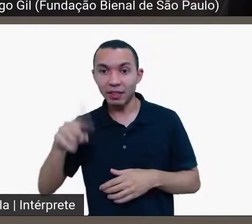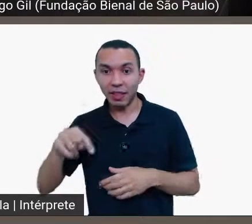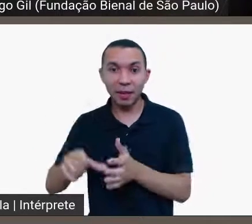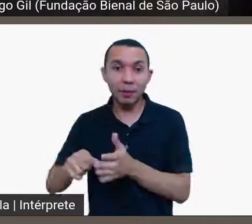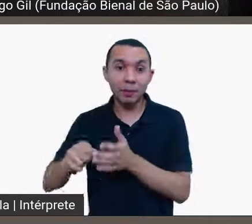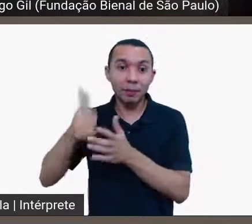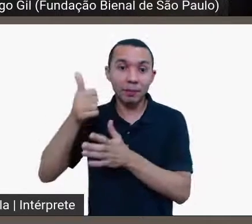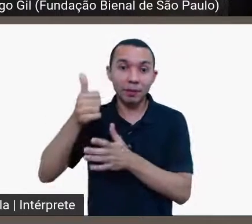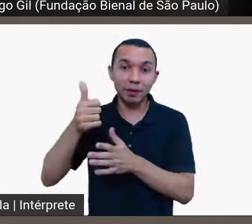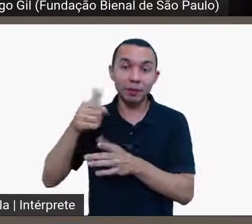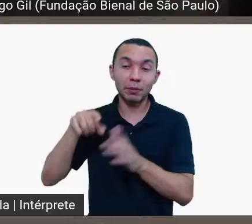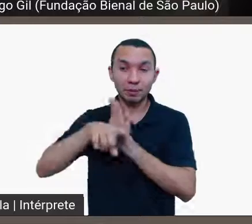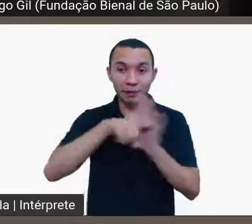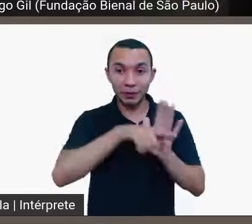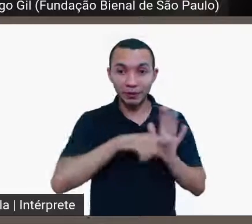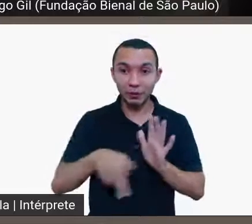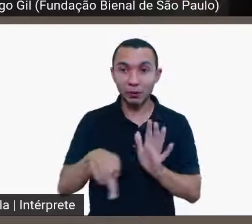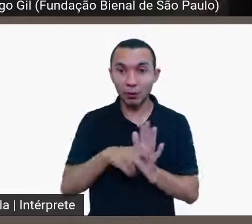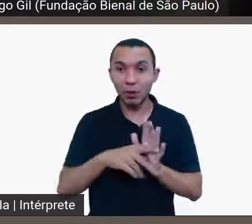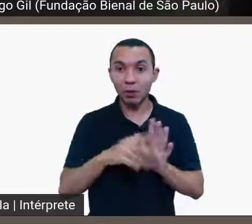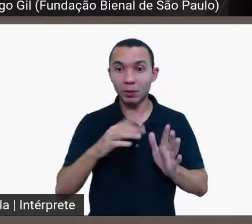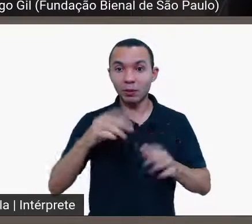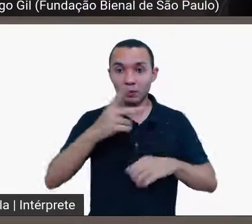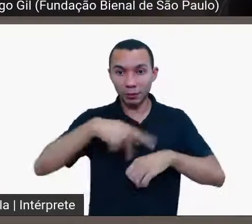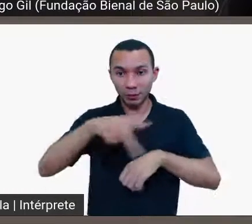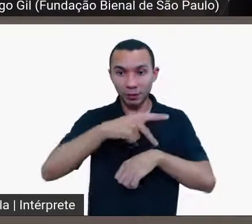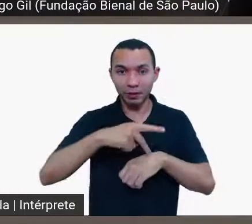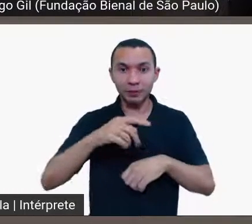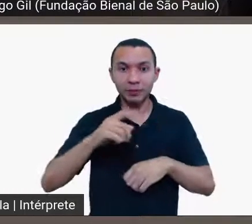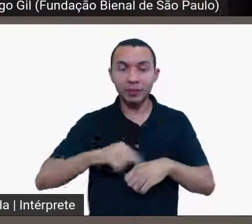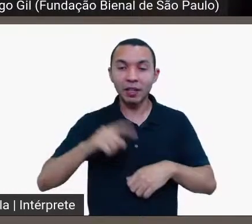o primeiro censo da República, é de